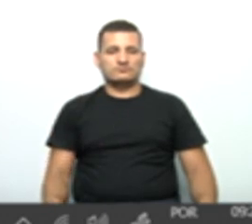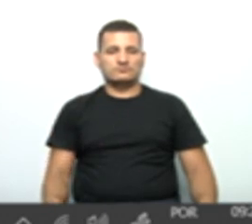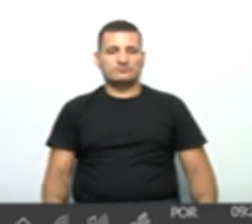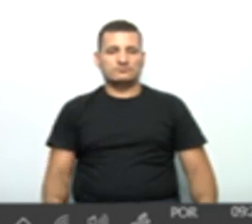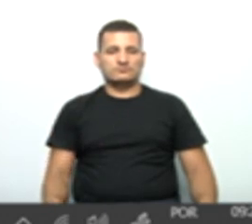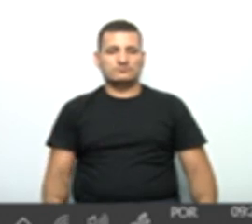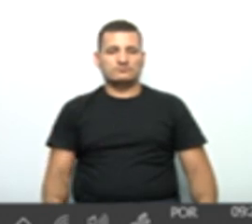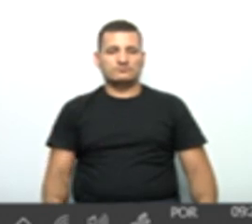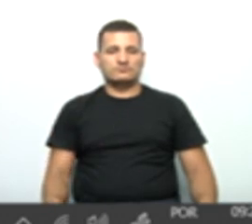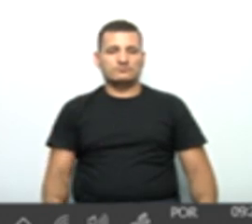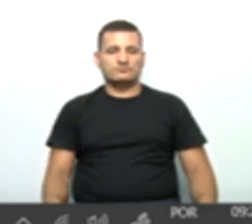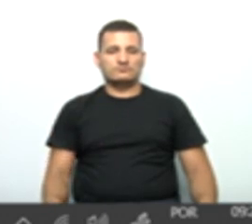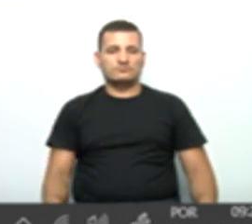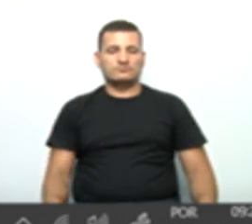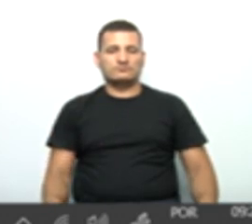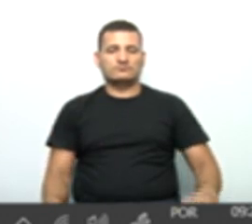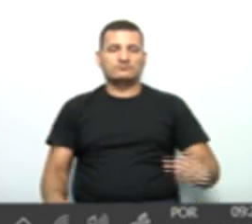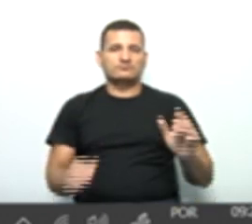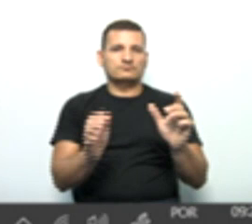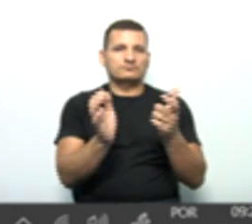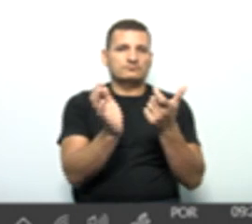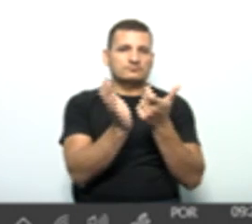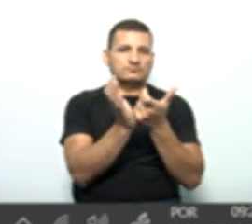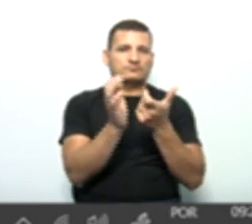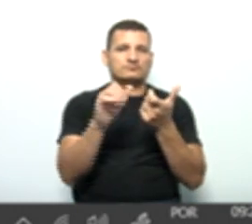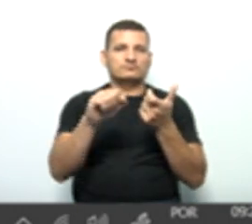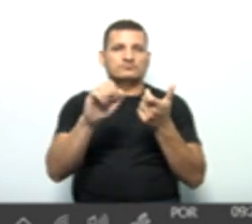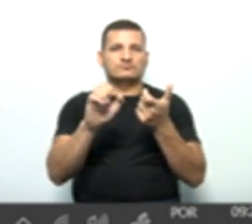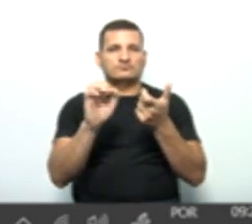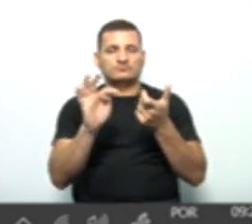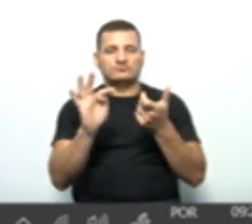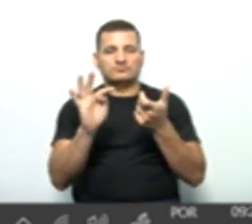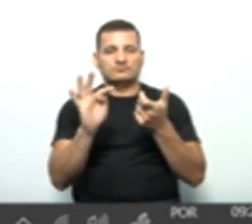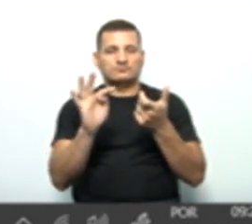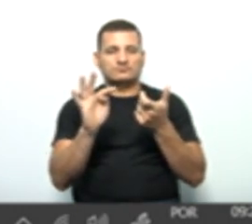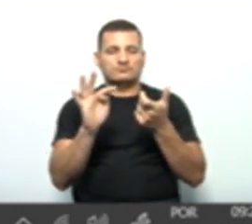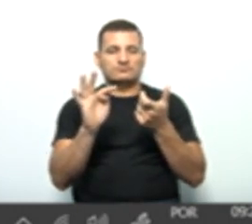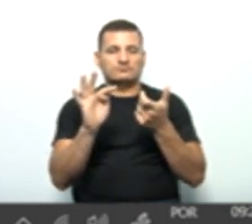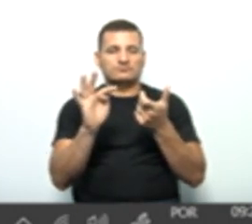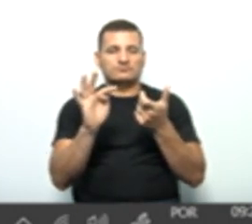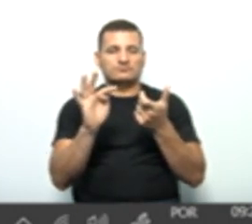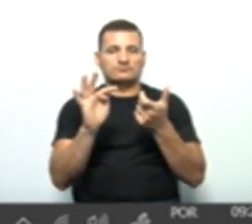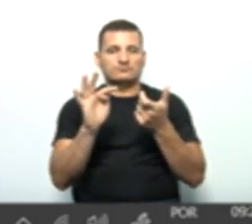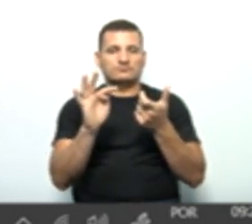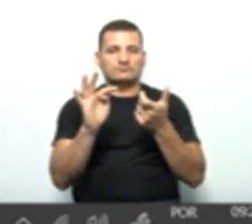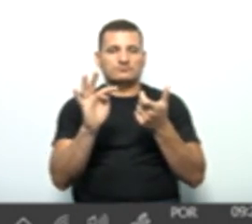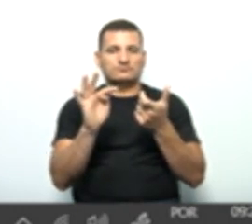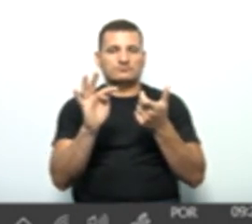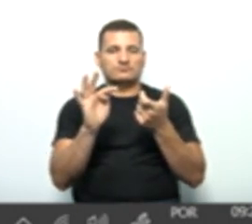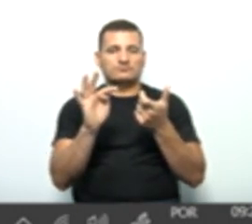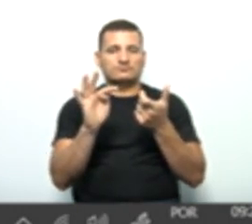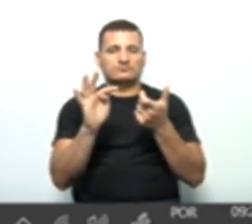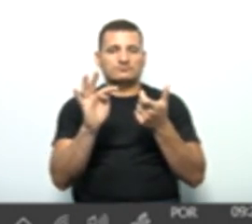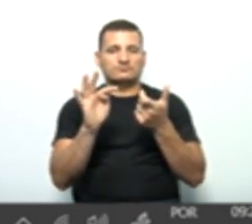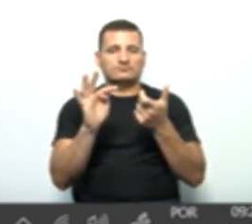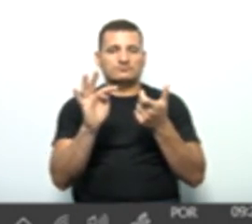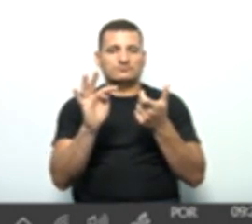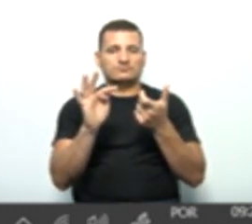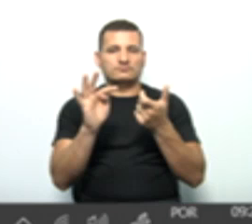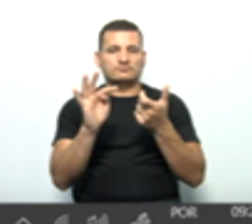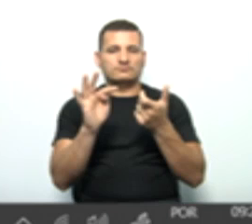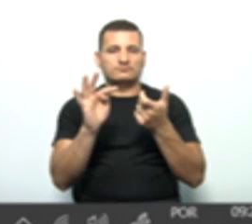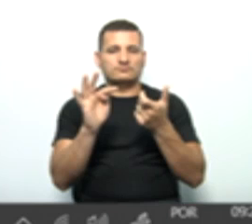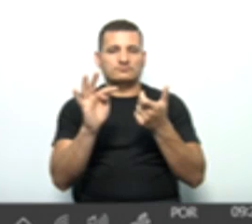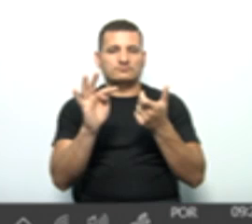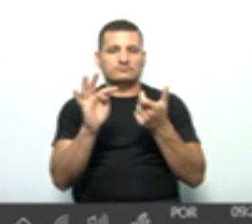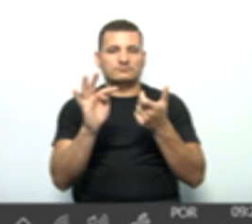set. Aí eu vou procurar o tipo dele e vai mostrar que pertence ao set. Ok? Então,